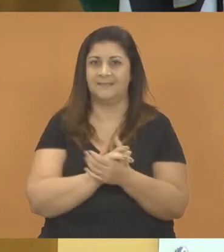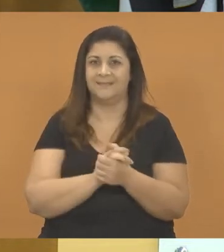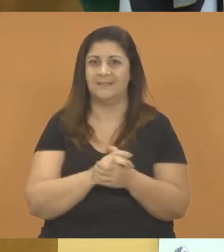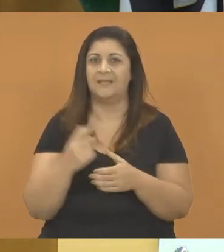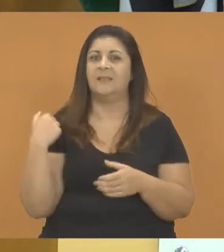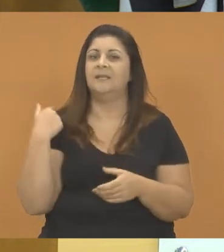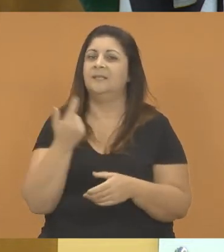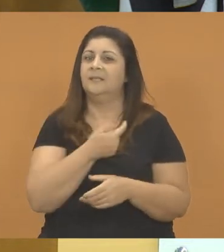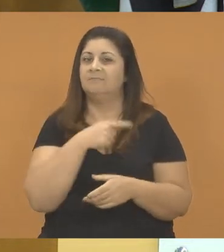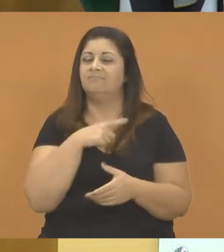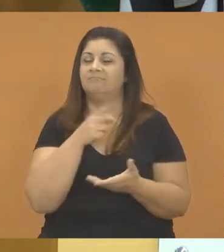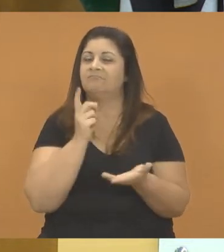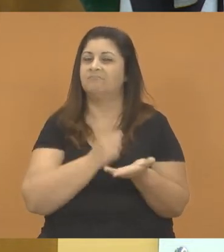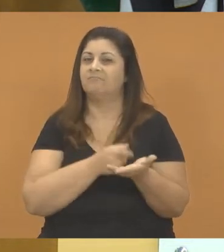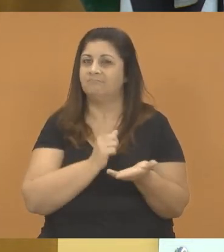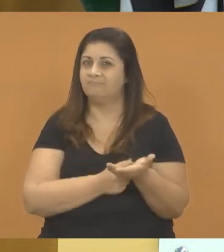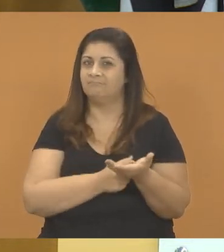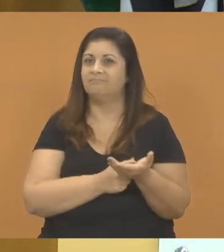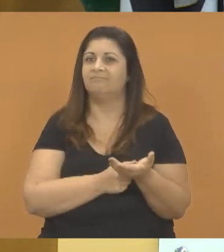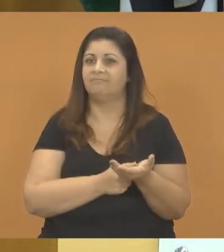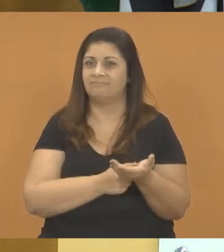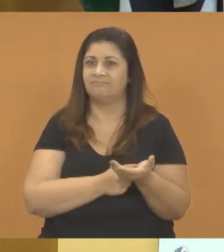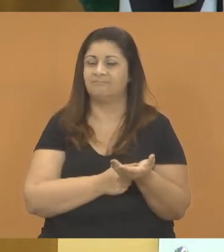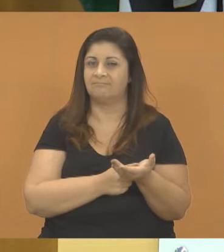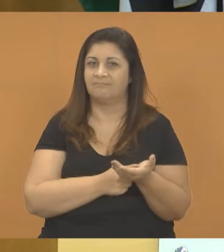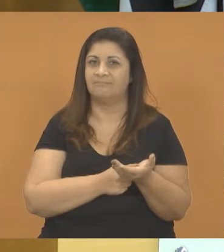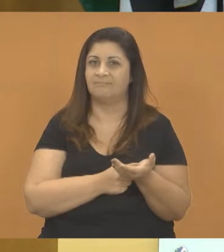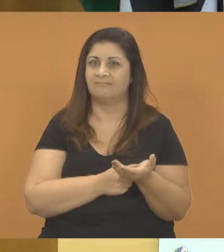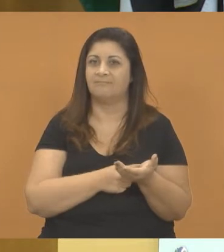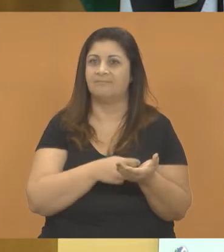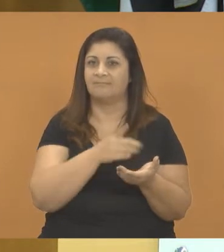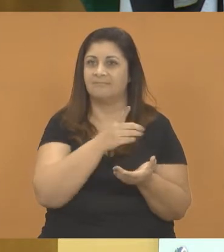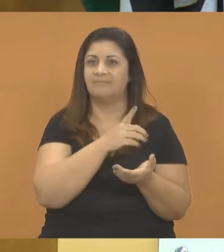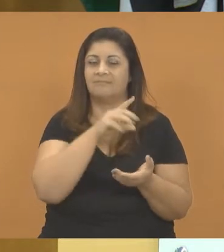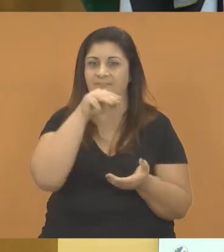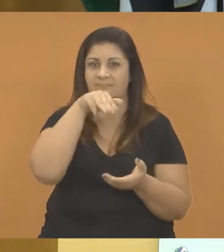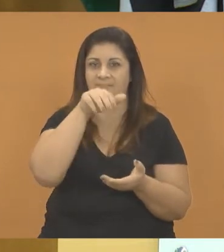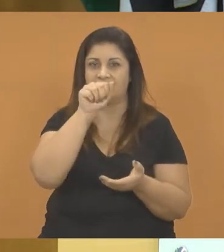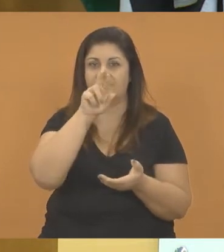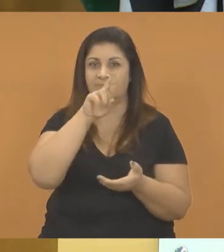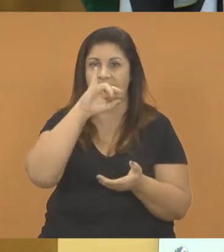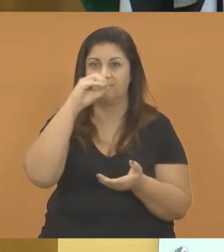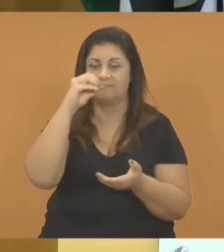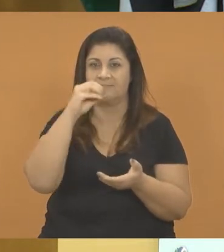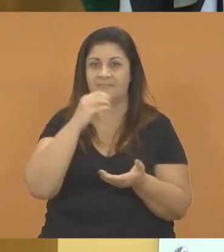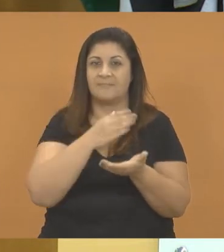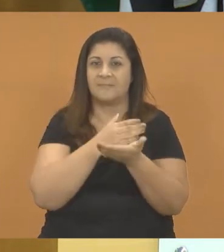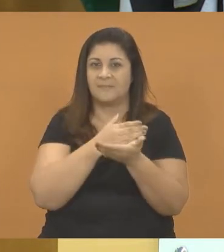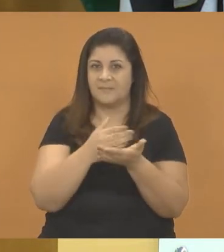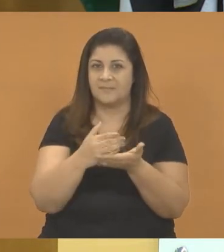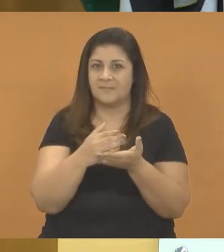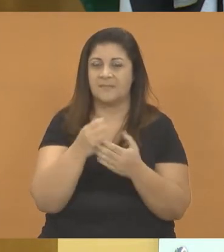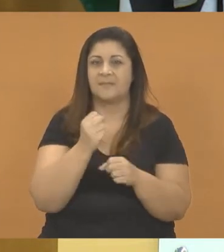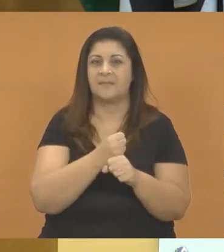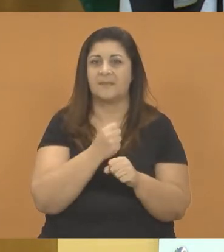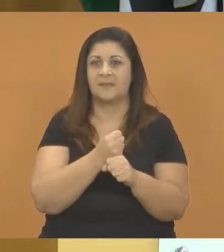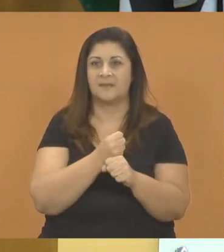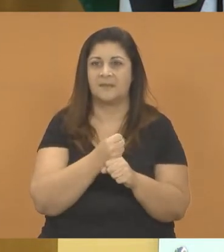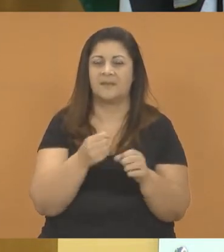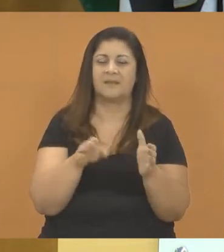o compromisso do mário rodrigues a gente vai mostrar se mais que no começo de documento de ano até fevereiro